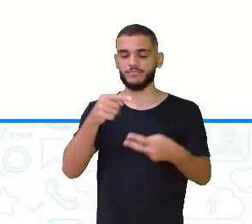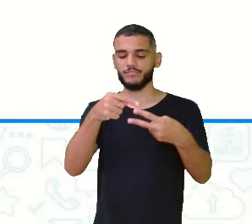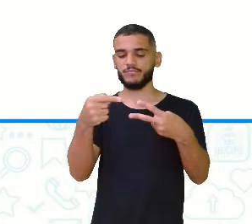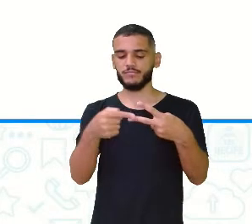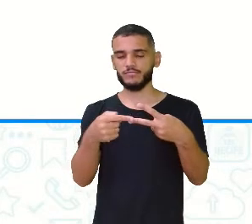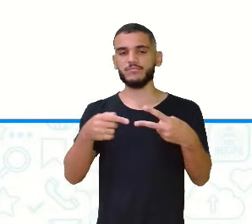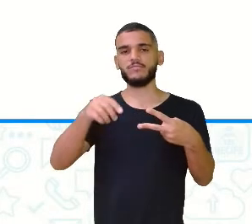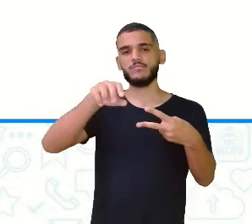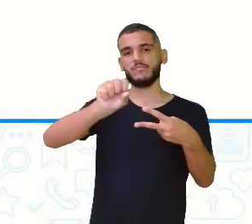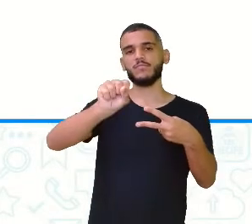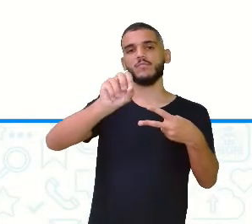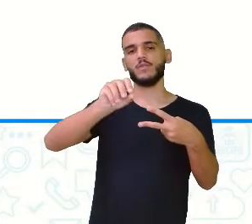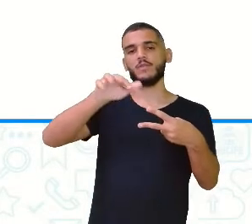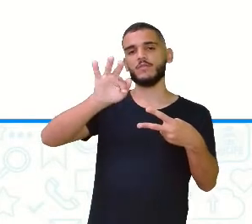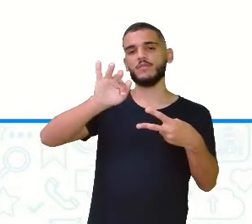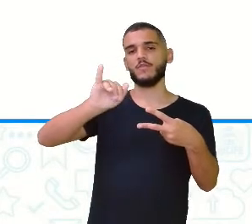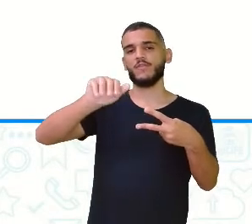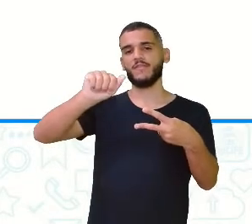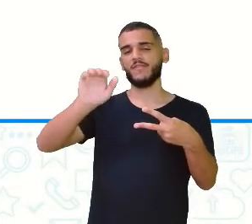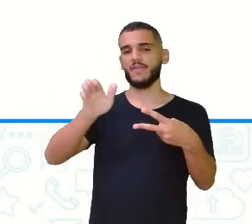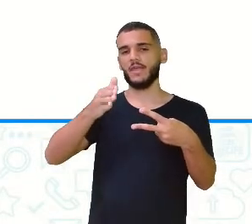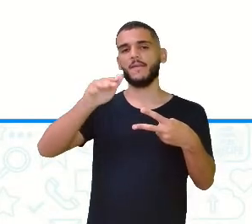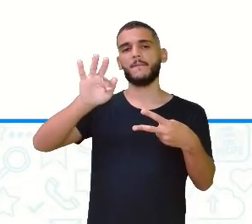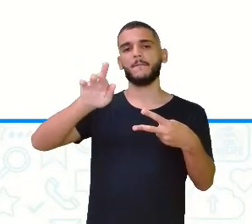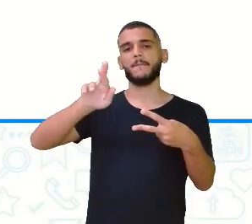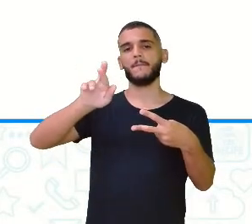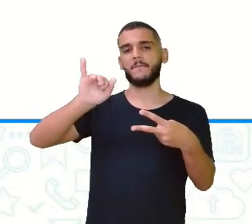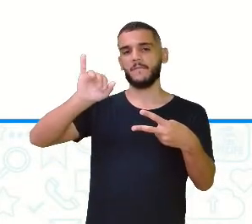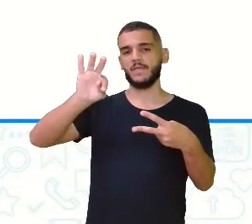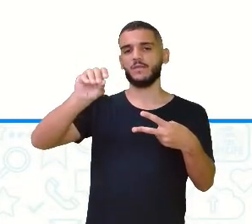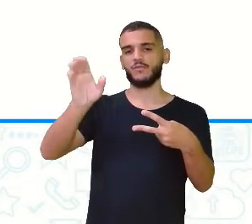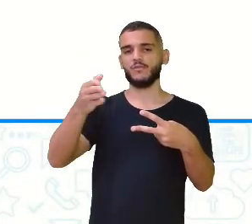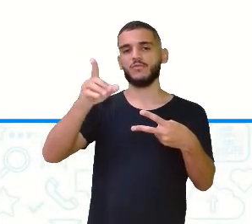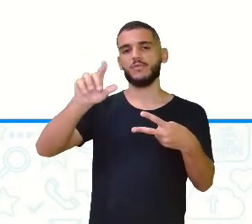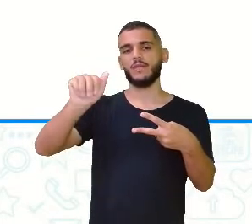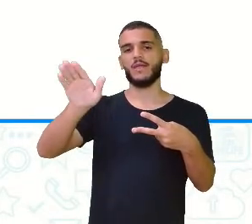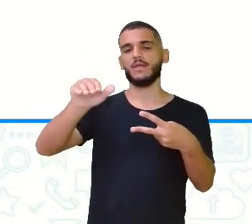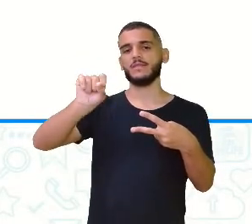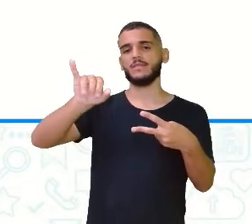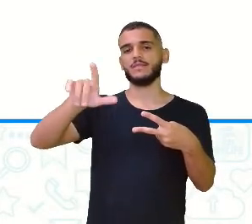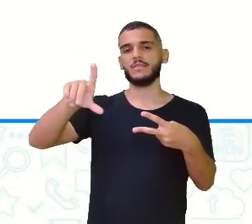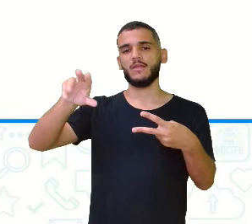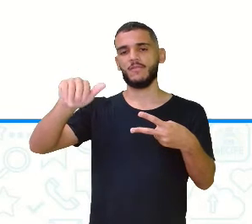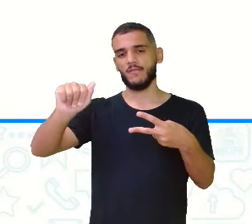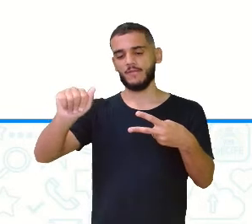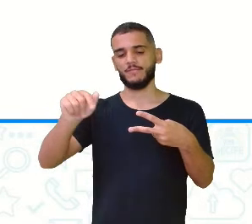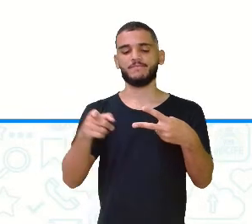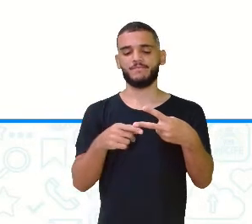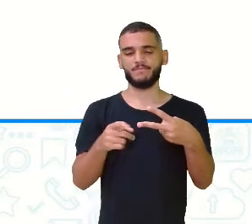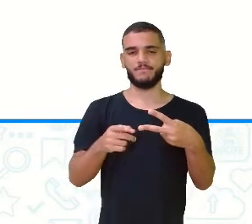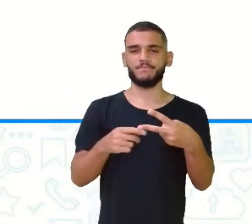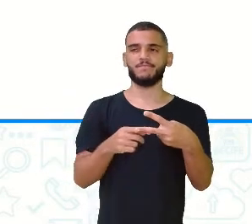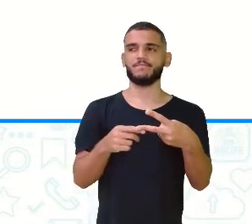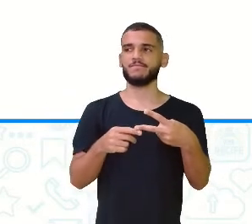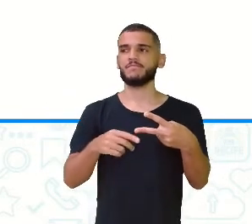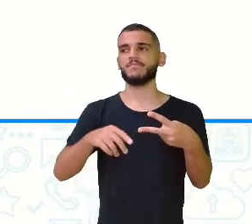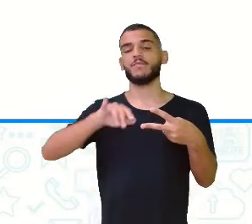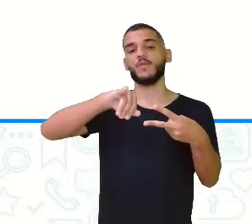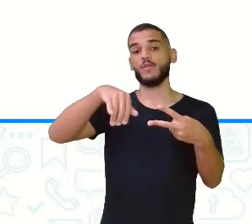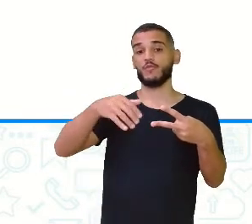primeiro, Sofia Brito da Silva. E o segundo nome é